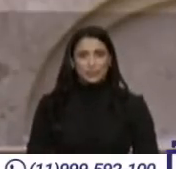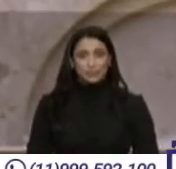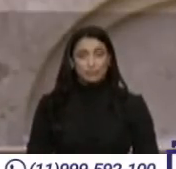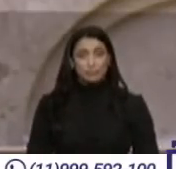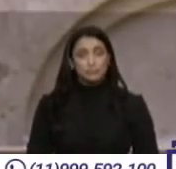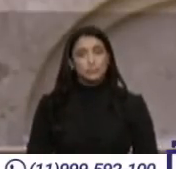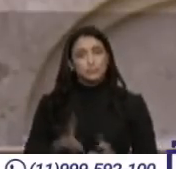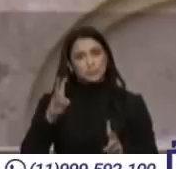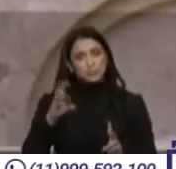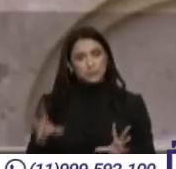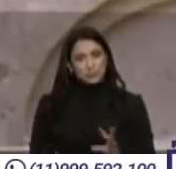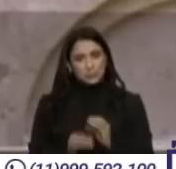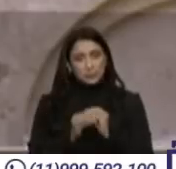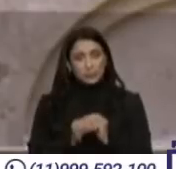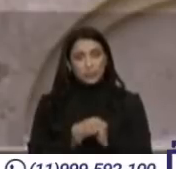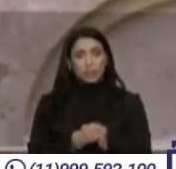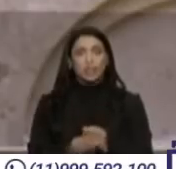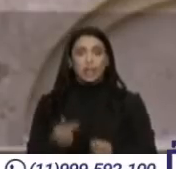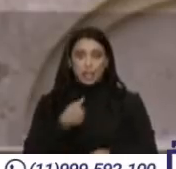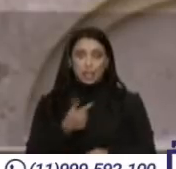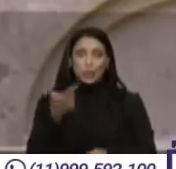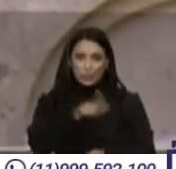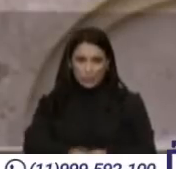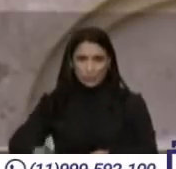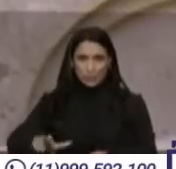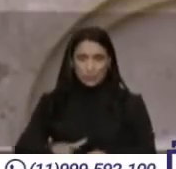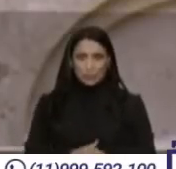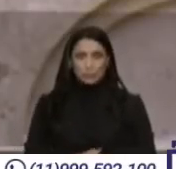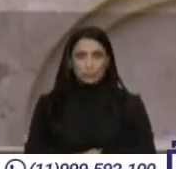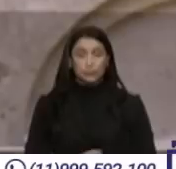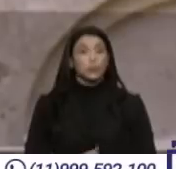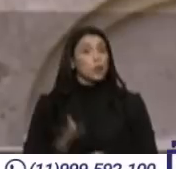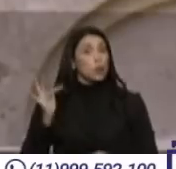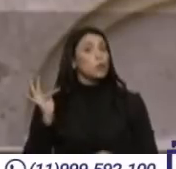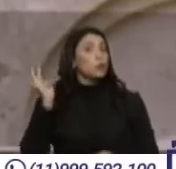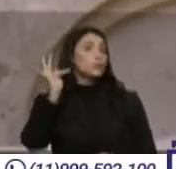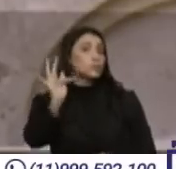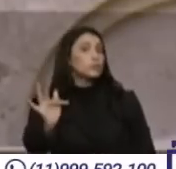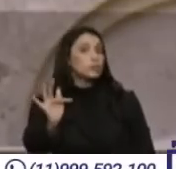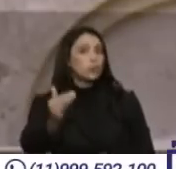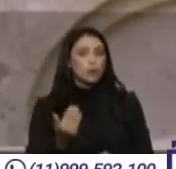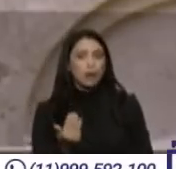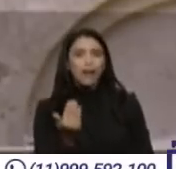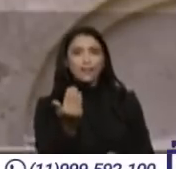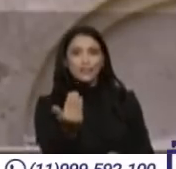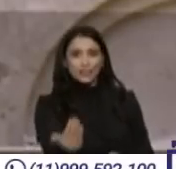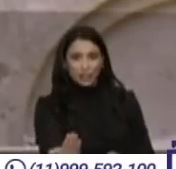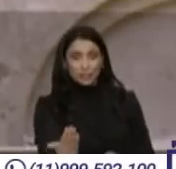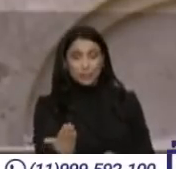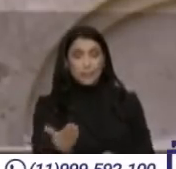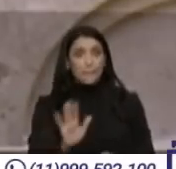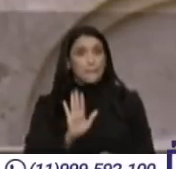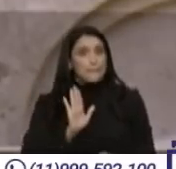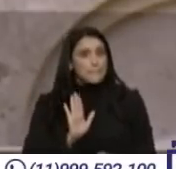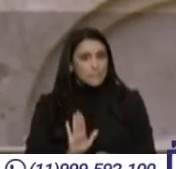E eu me permito completar. O futuro está à nossa frente, mas é